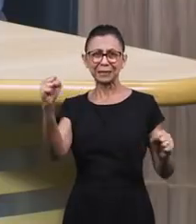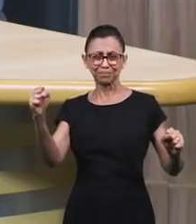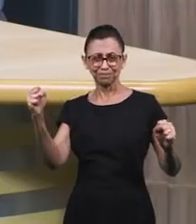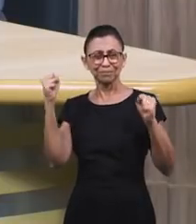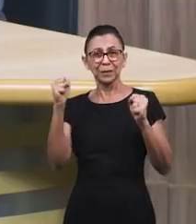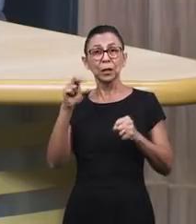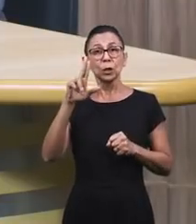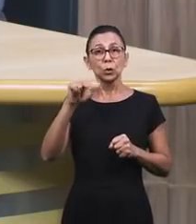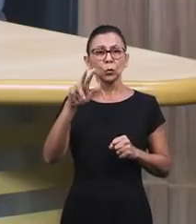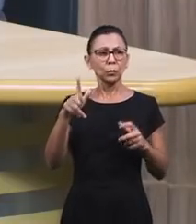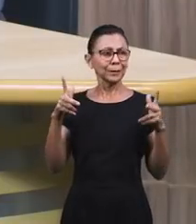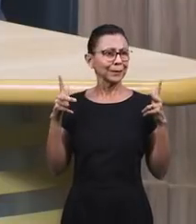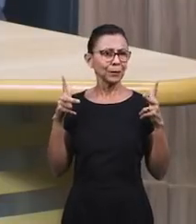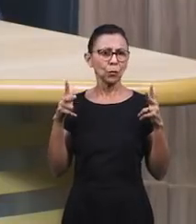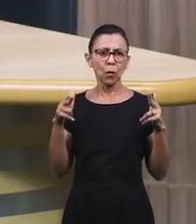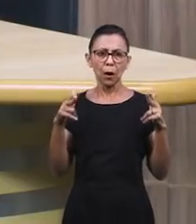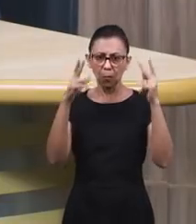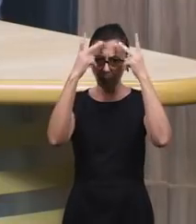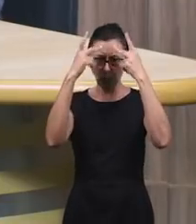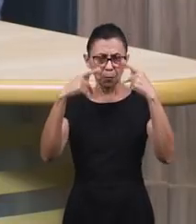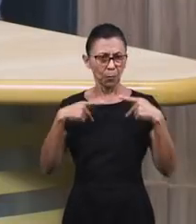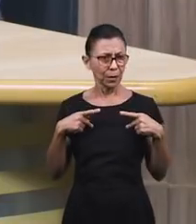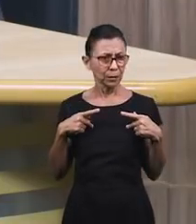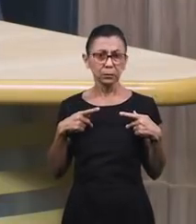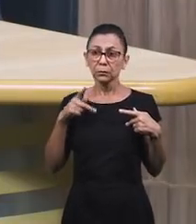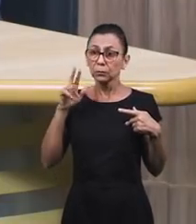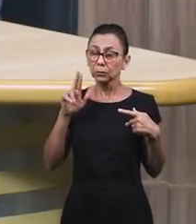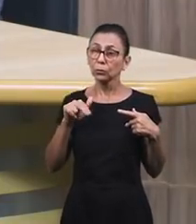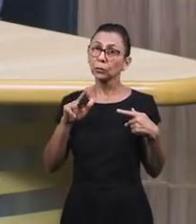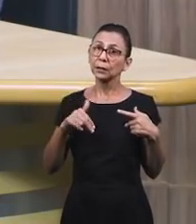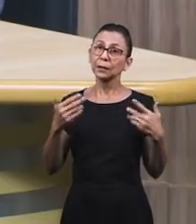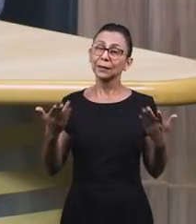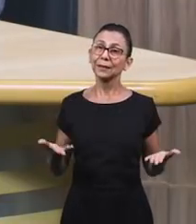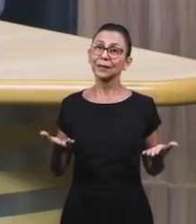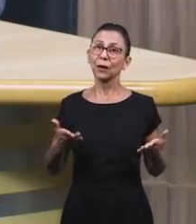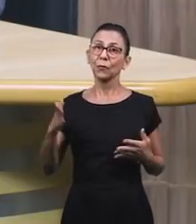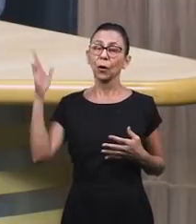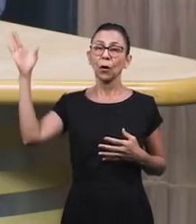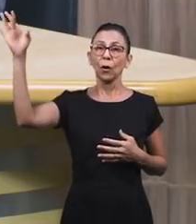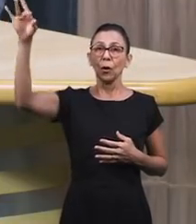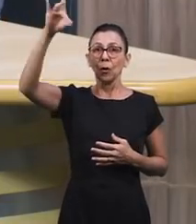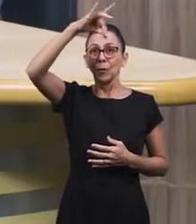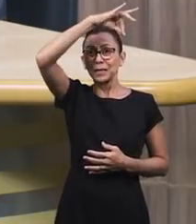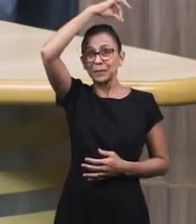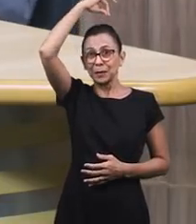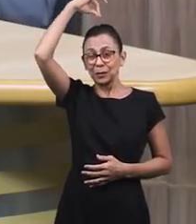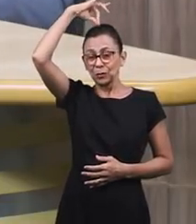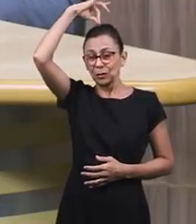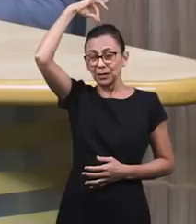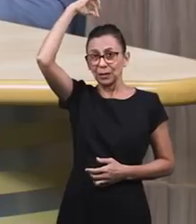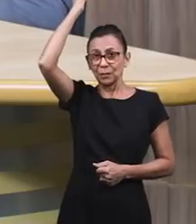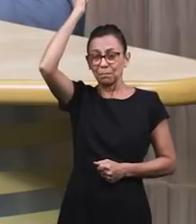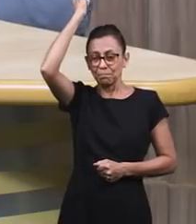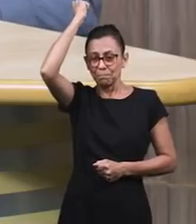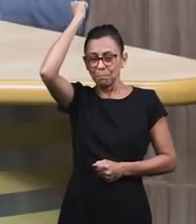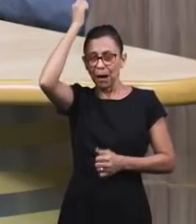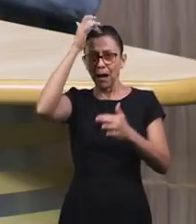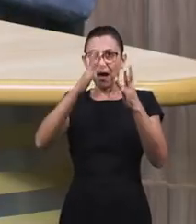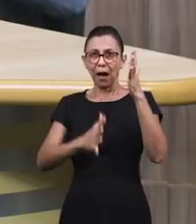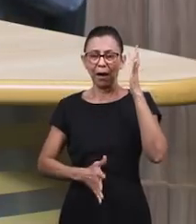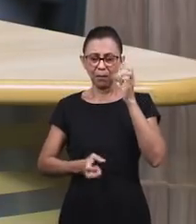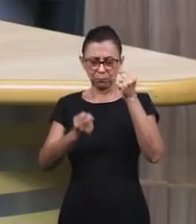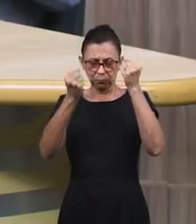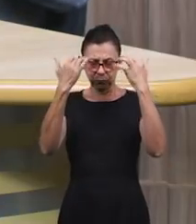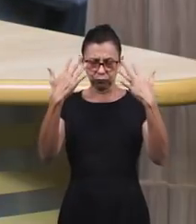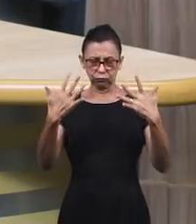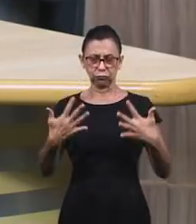do Senhor se apossou dele tão possantemente que fendeu do alto a baixo o leão. Quer dizer, por que ele